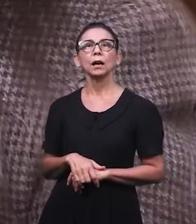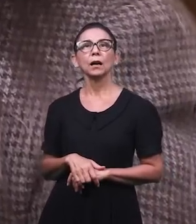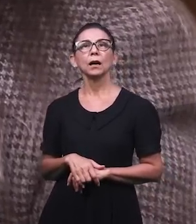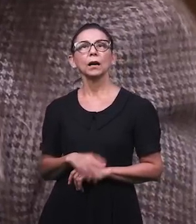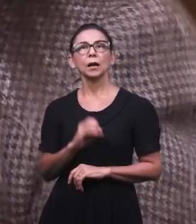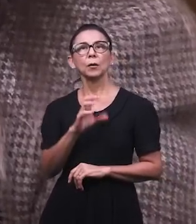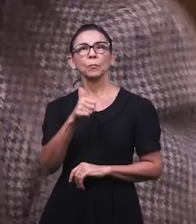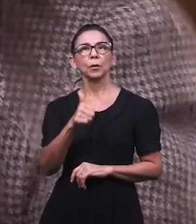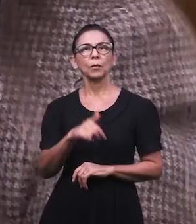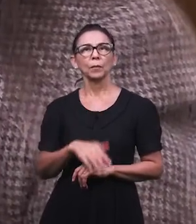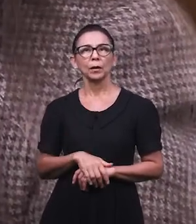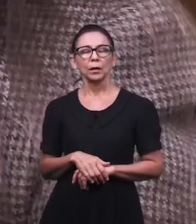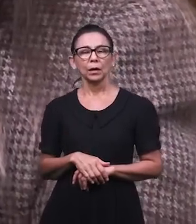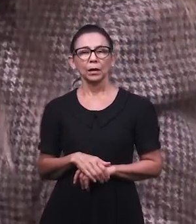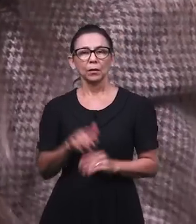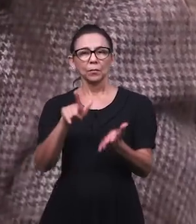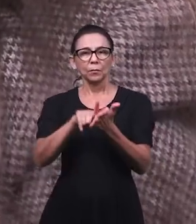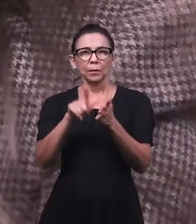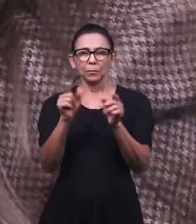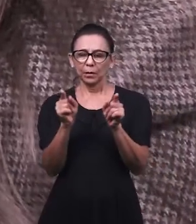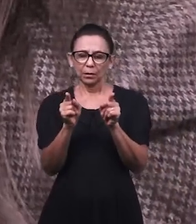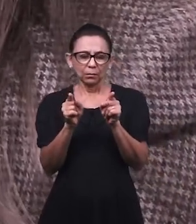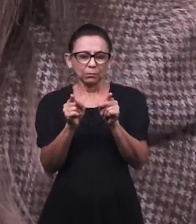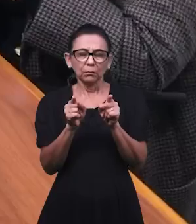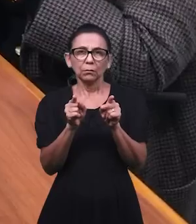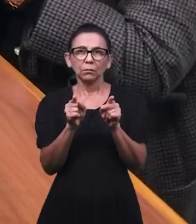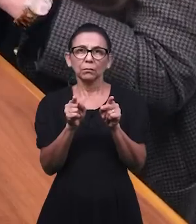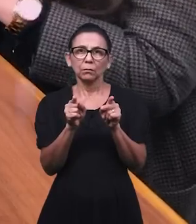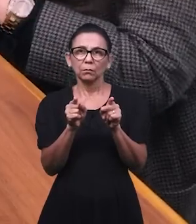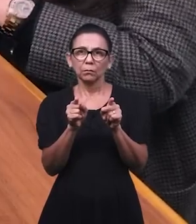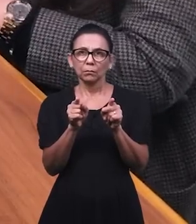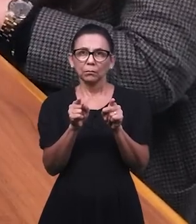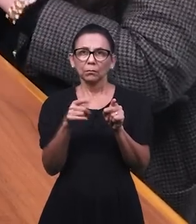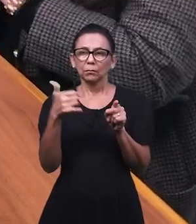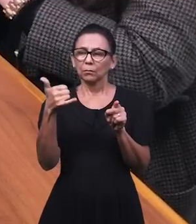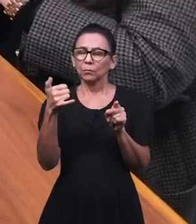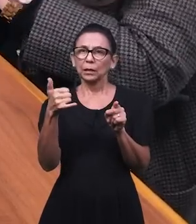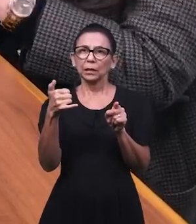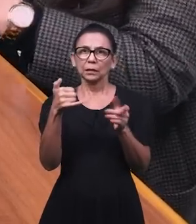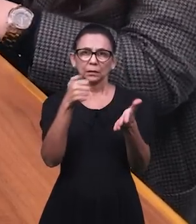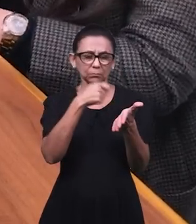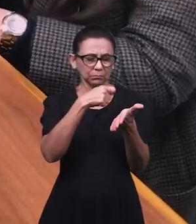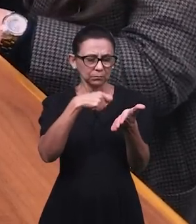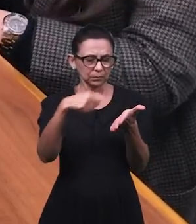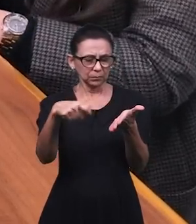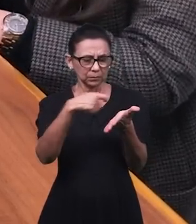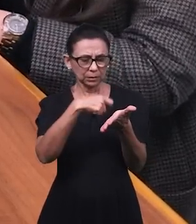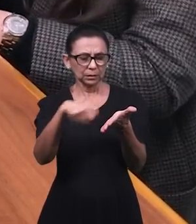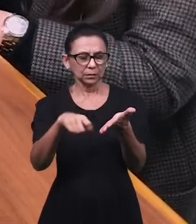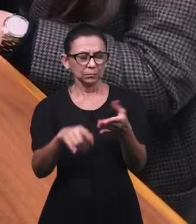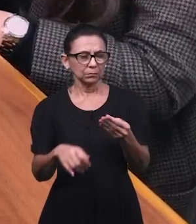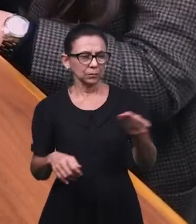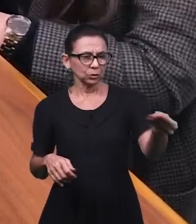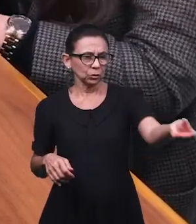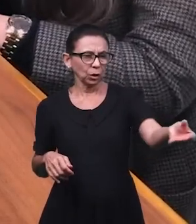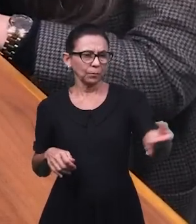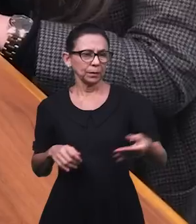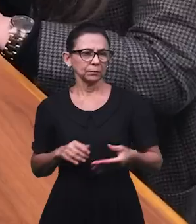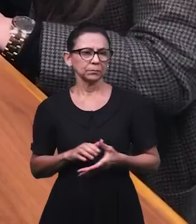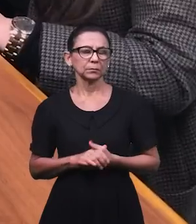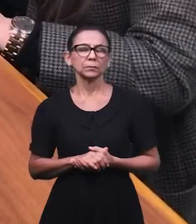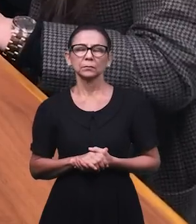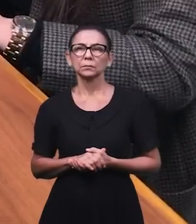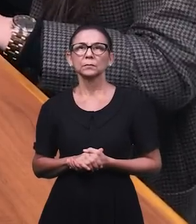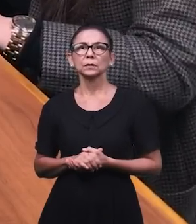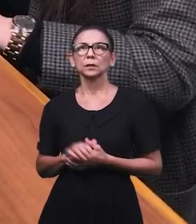sim. Ah, então tá bom, então. Aí ela pegou um pedacinho de papel, uma caneta, não falou nada comigo. Pegou um pedacinho, escreveu um negocinho e me entregou.